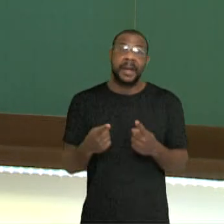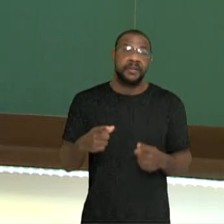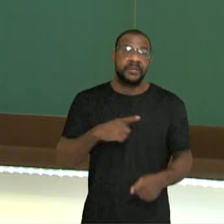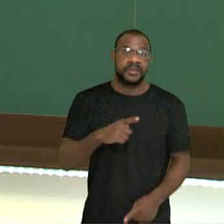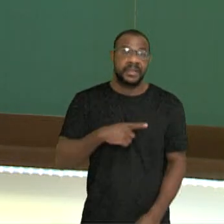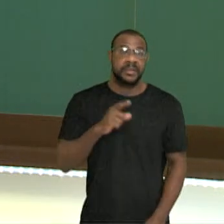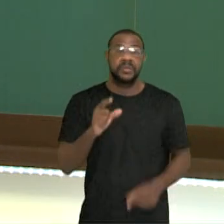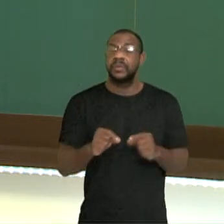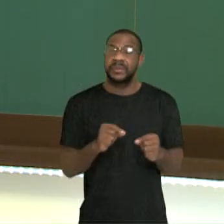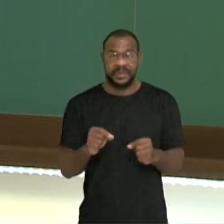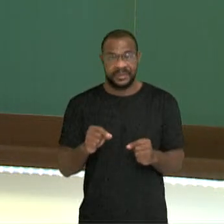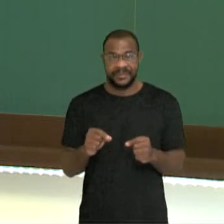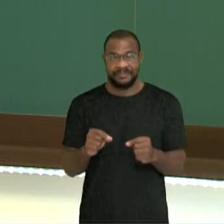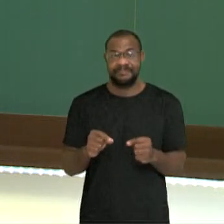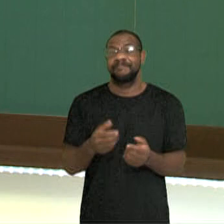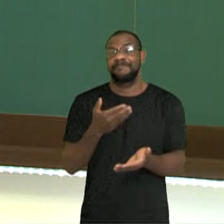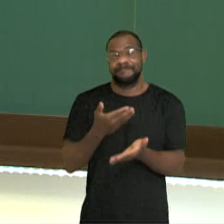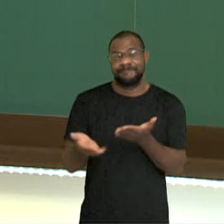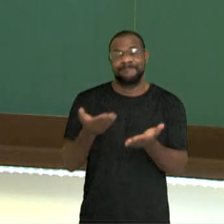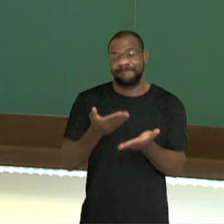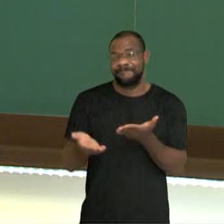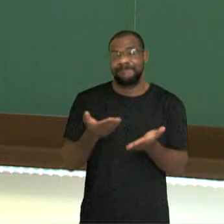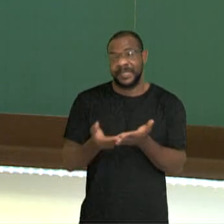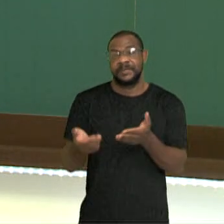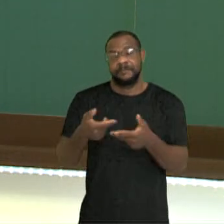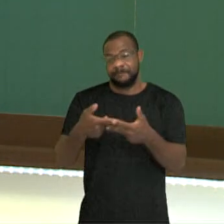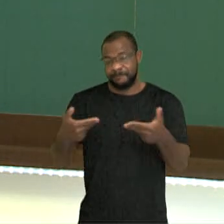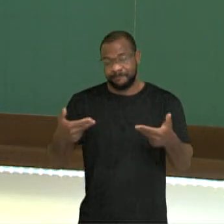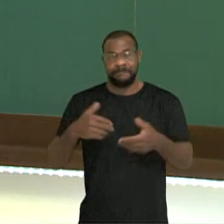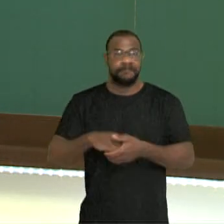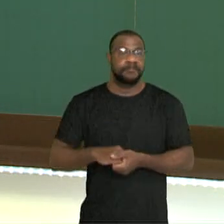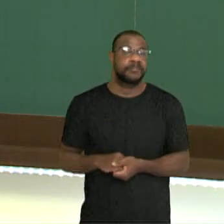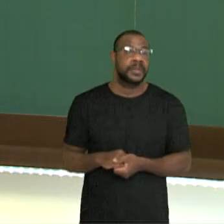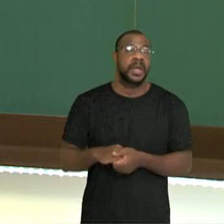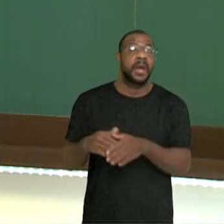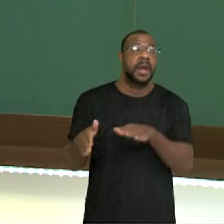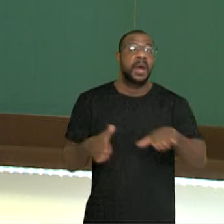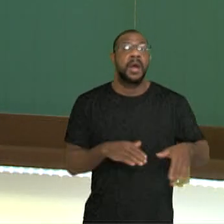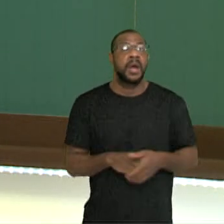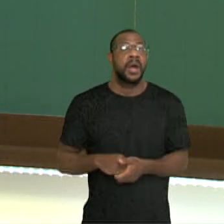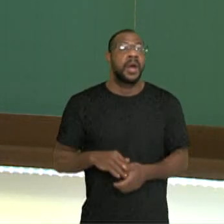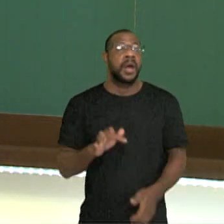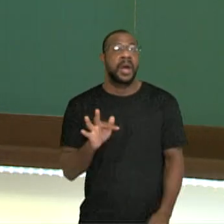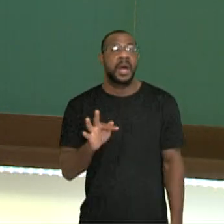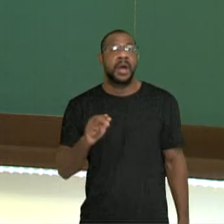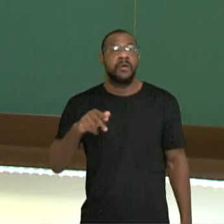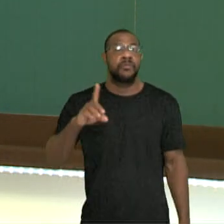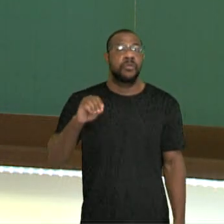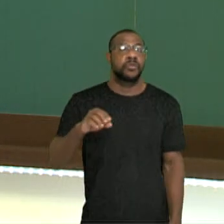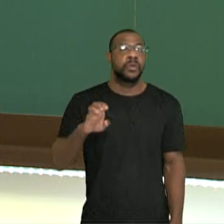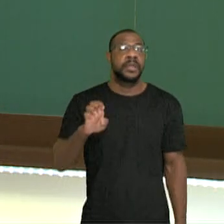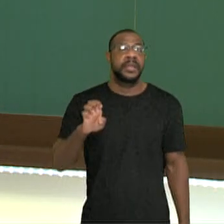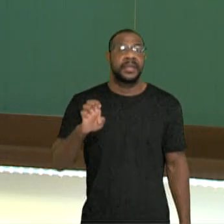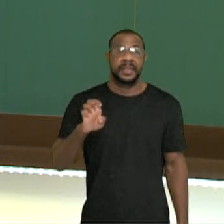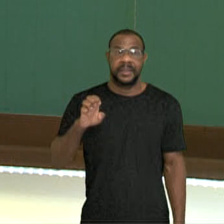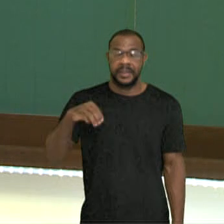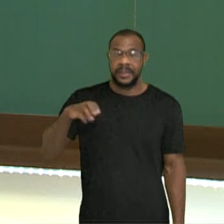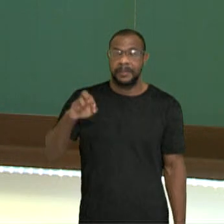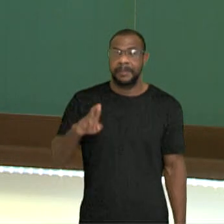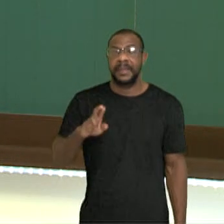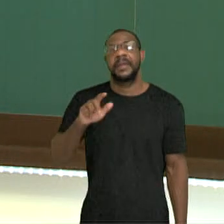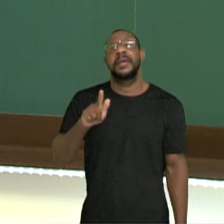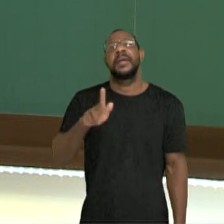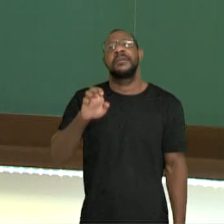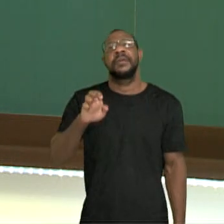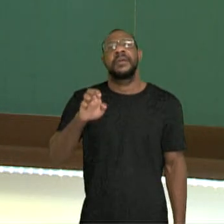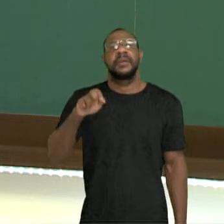alto deságio na retirada desse dinheiro. O fundo emergencial, como a gente já colocou, é